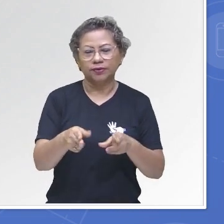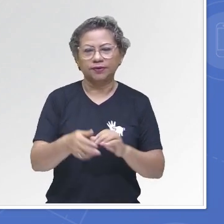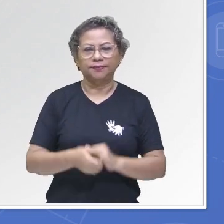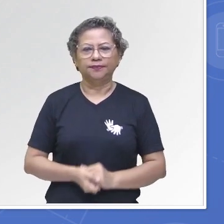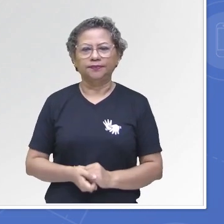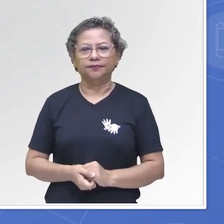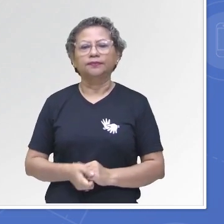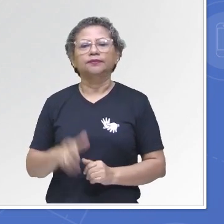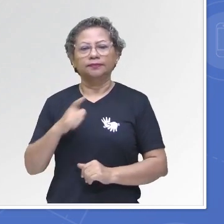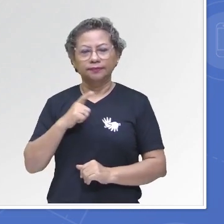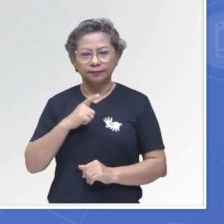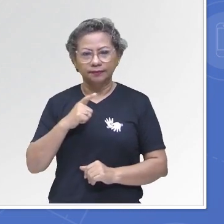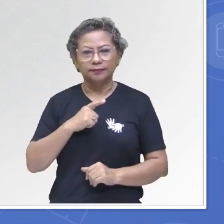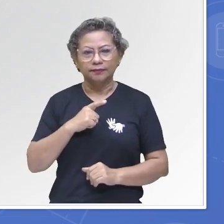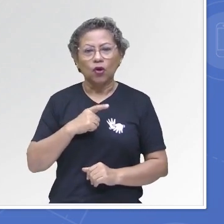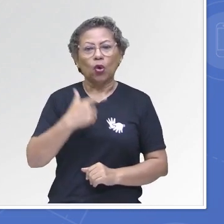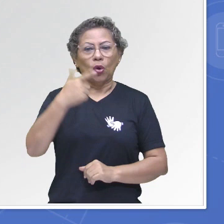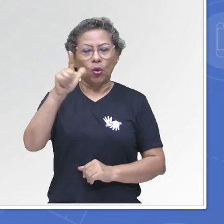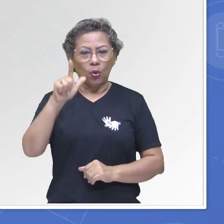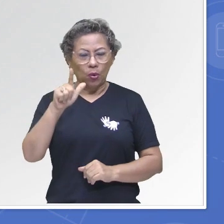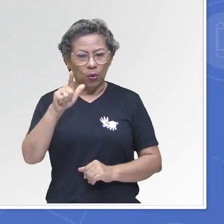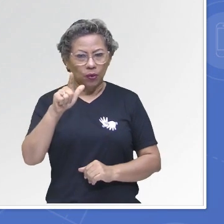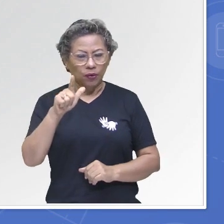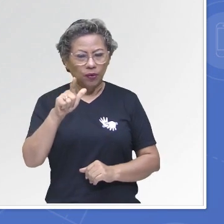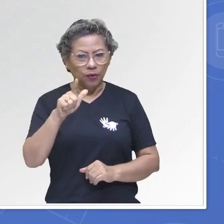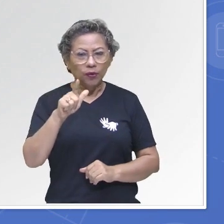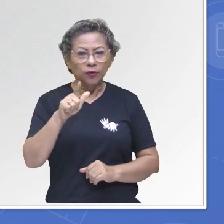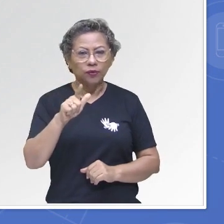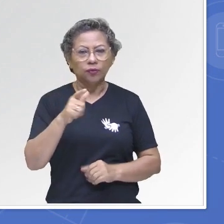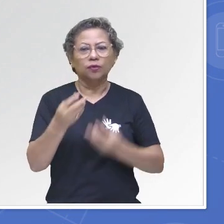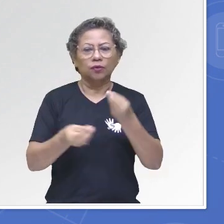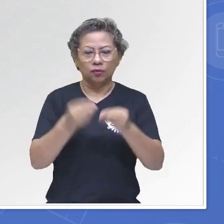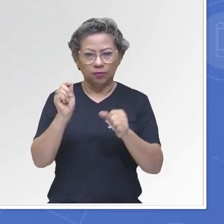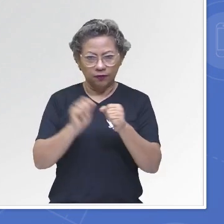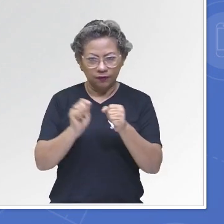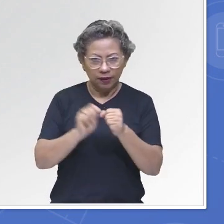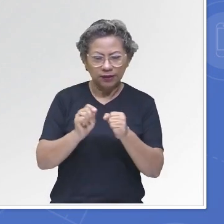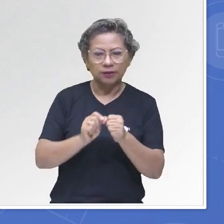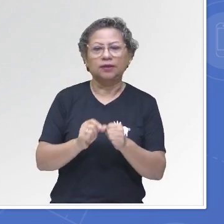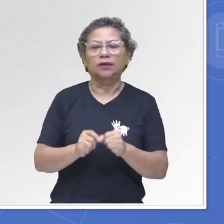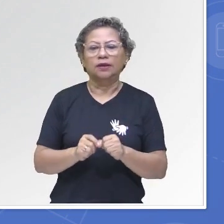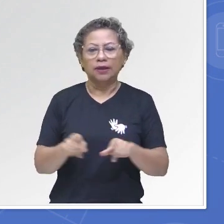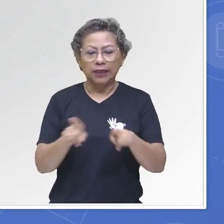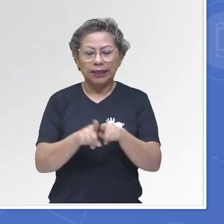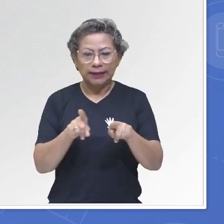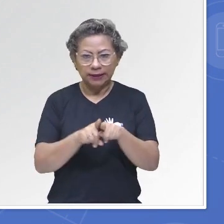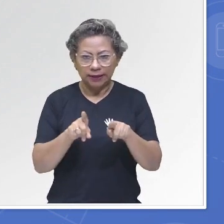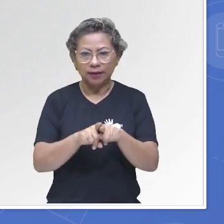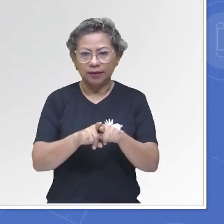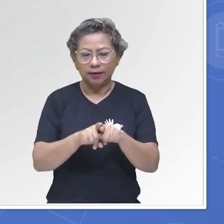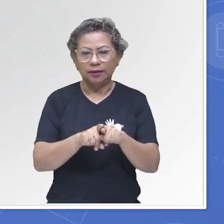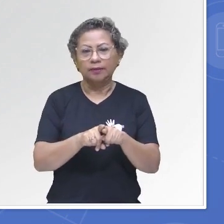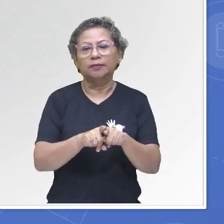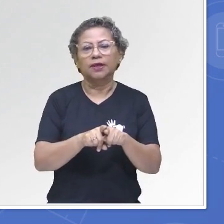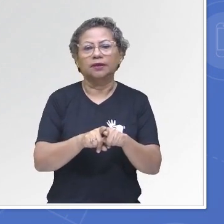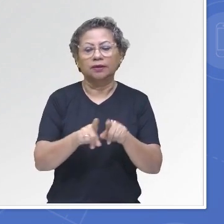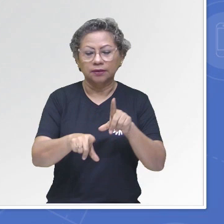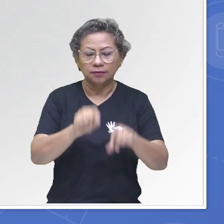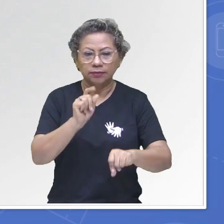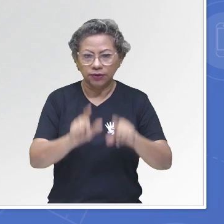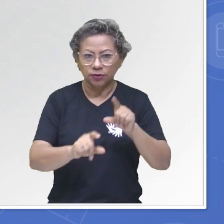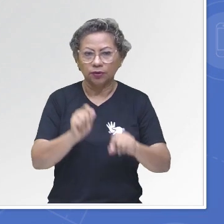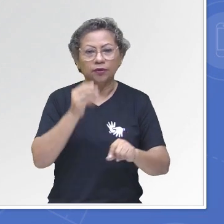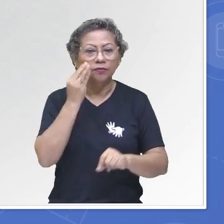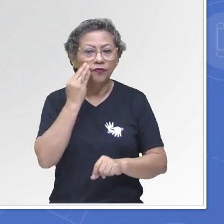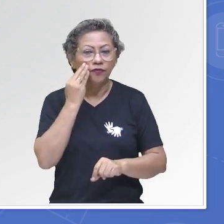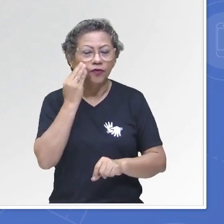aí uma outra maneira de coletar amostra também, que é aleatória, só que proporcional estratificada.